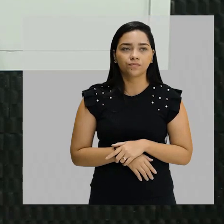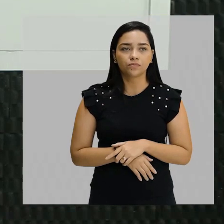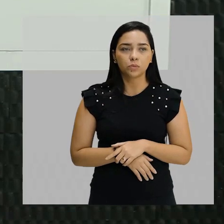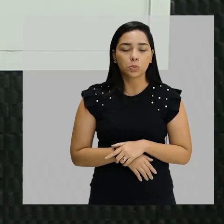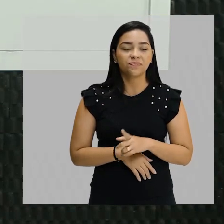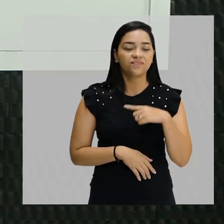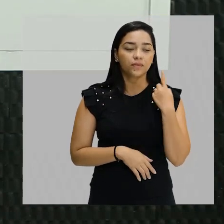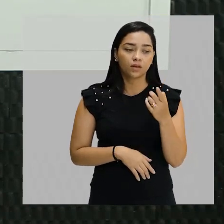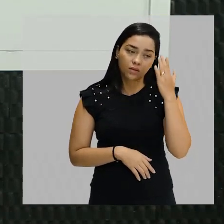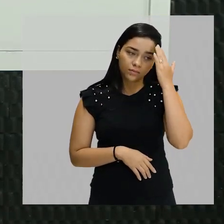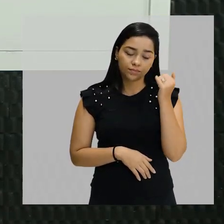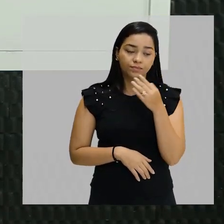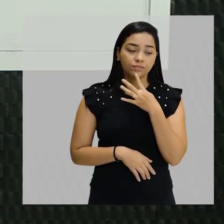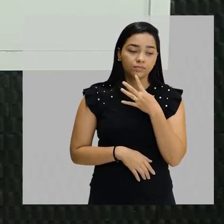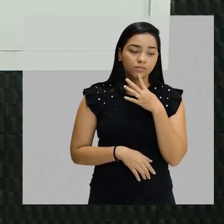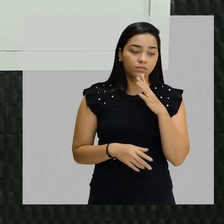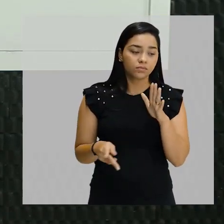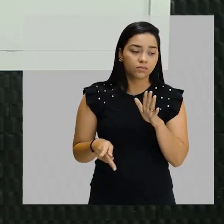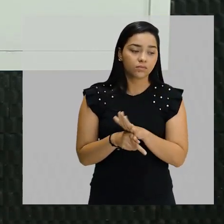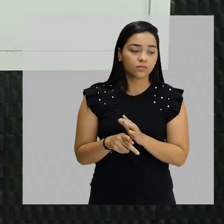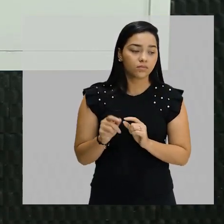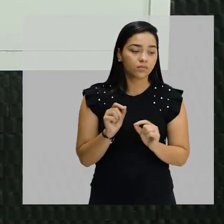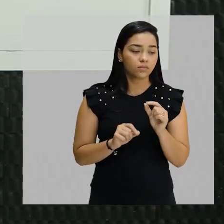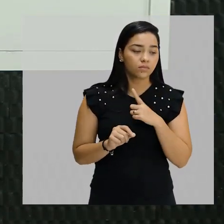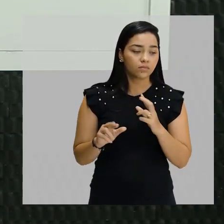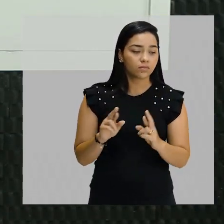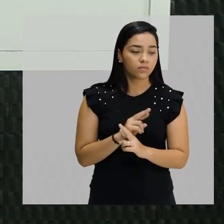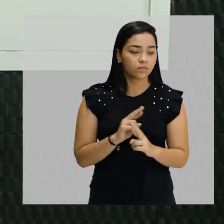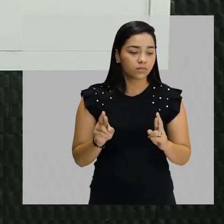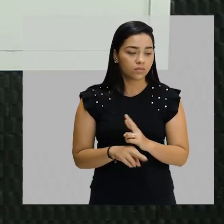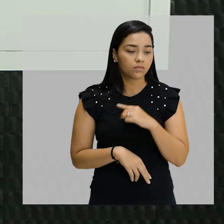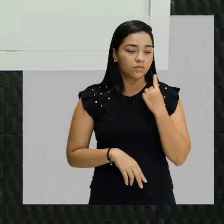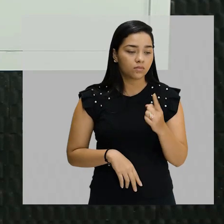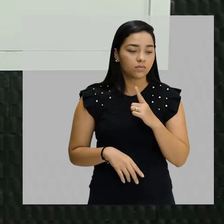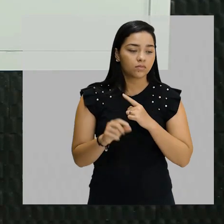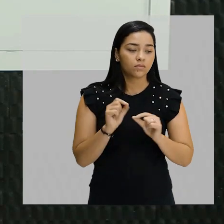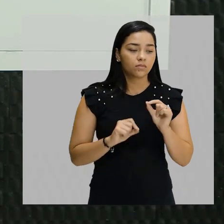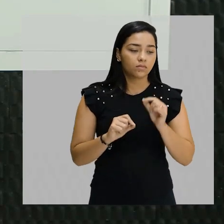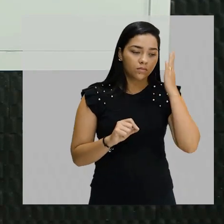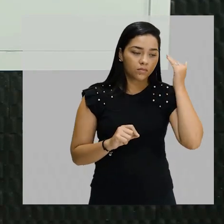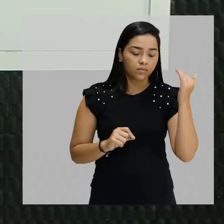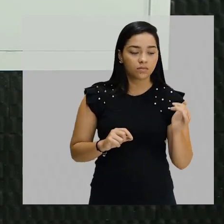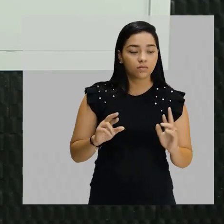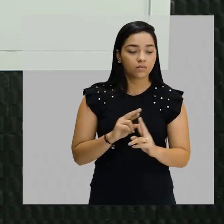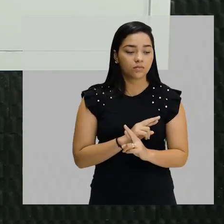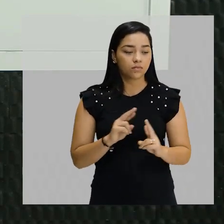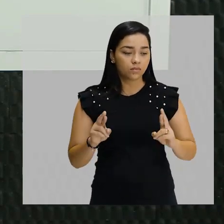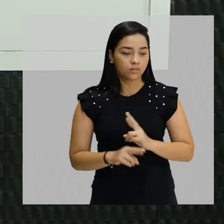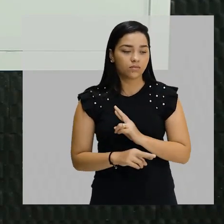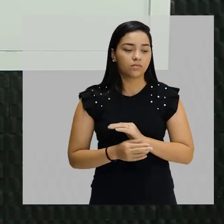nós sabemos que o conhecimento ele estabelecido a partir desta relação Aqui nós temos uma famosa relação